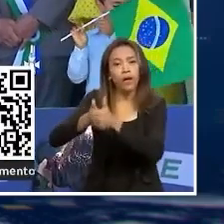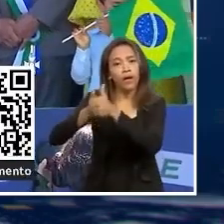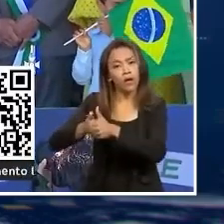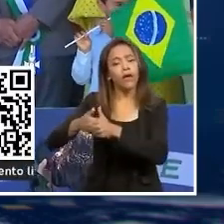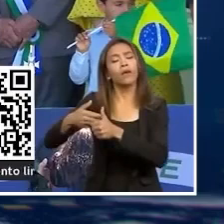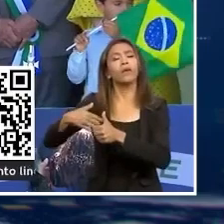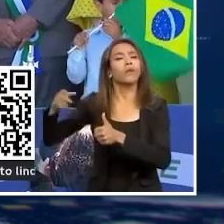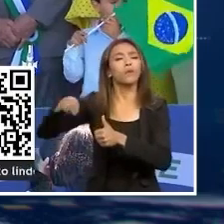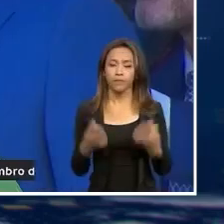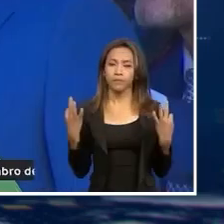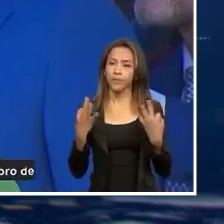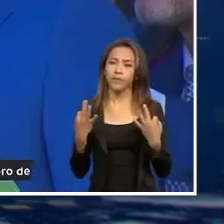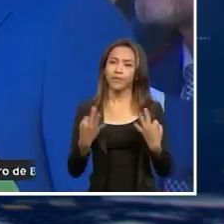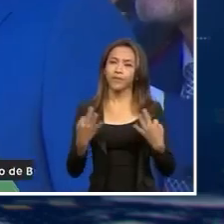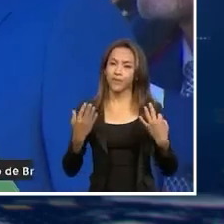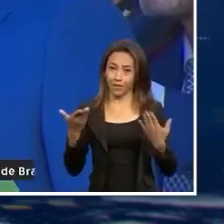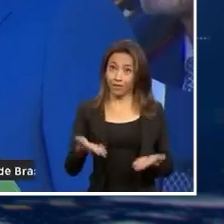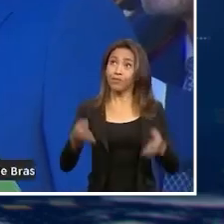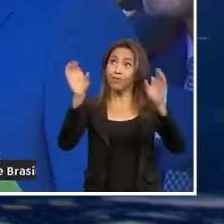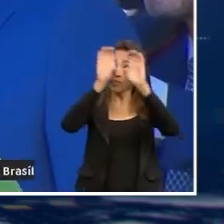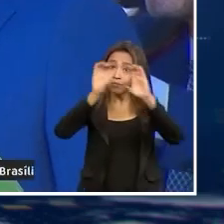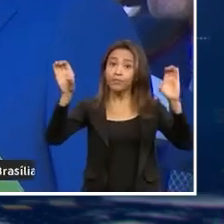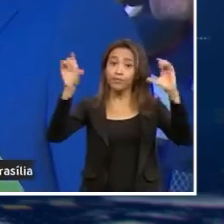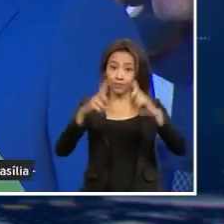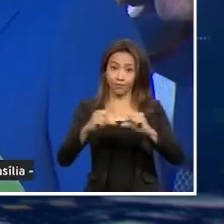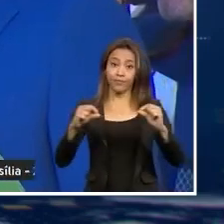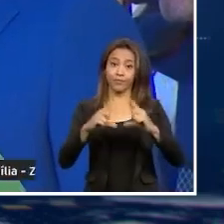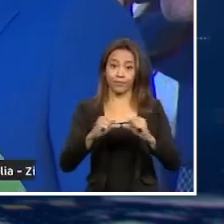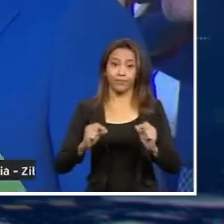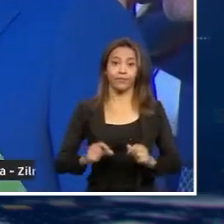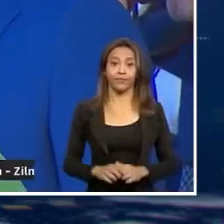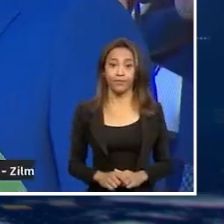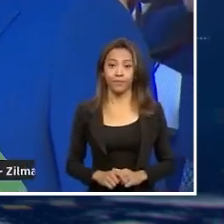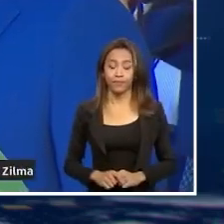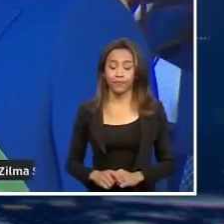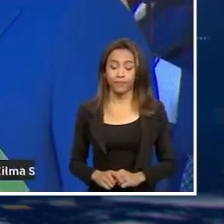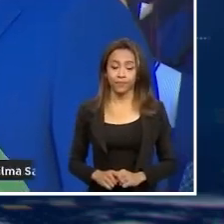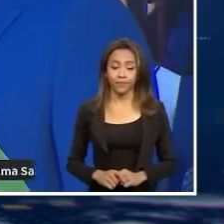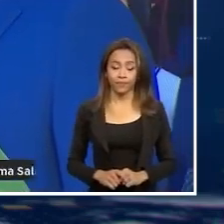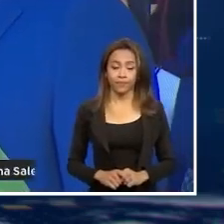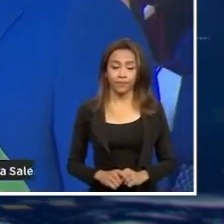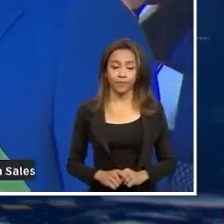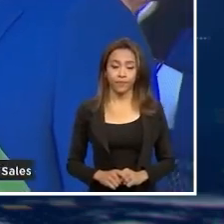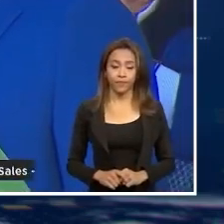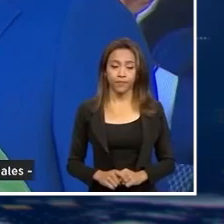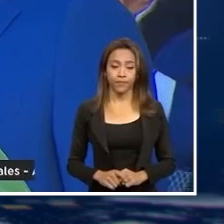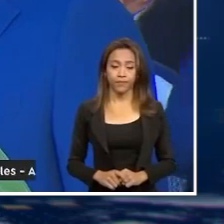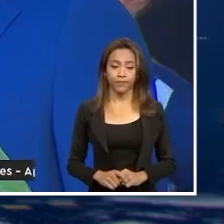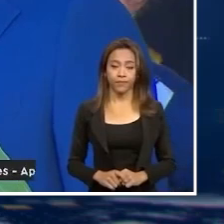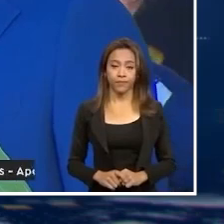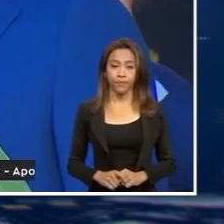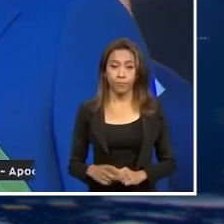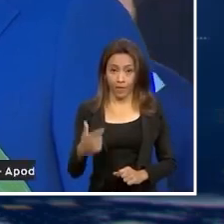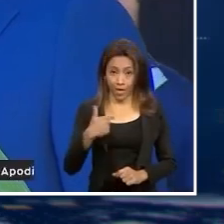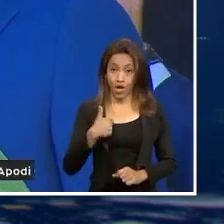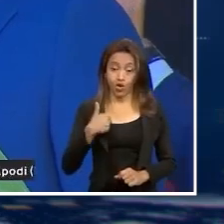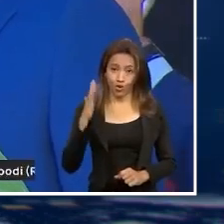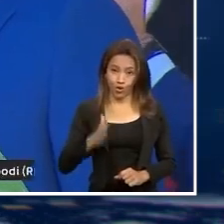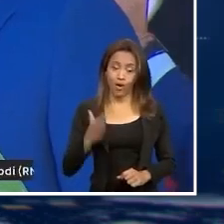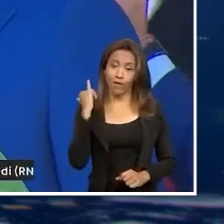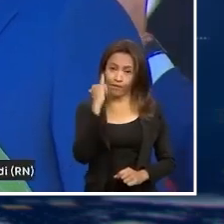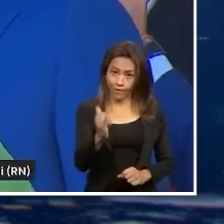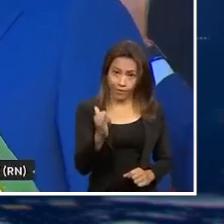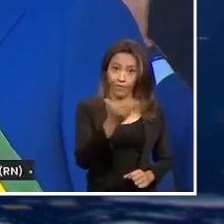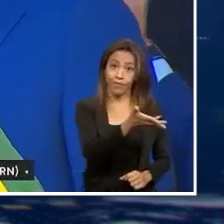visualizar. Sim, não. Tipo, na Esplanada dos Ministérios, eu só não consigo essa popularidade toda. Não, Tupã, você quer que o Brasil inteiro vá para lá? É isso